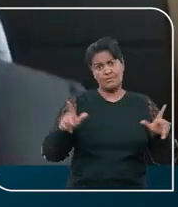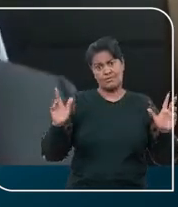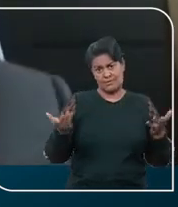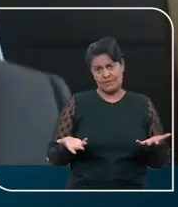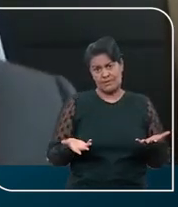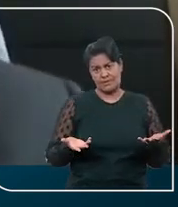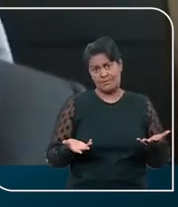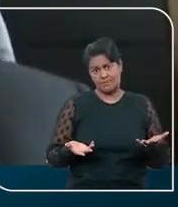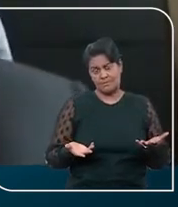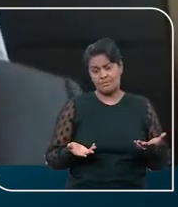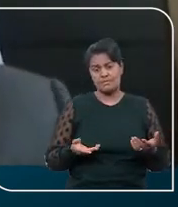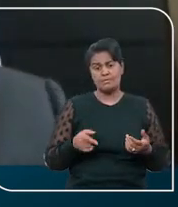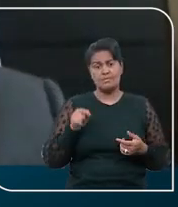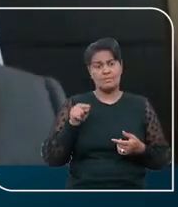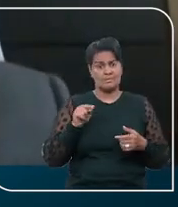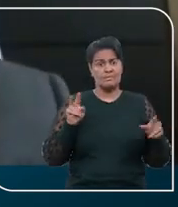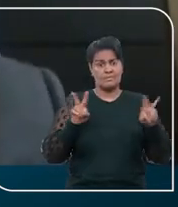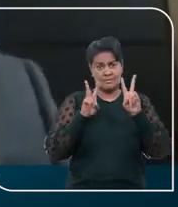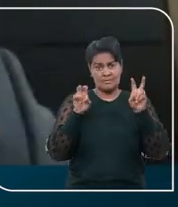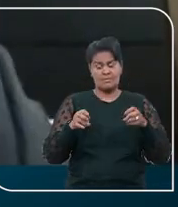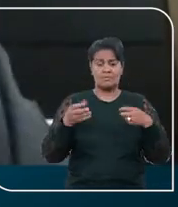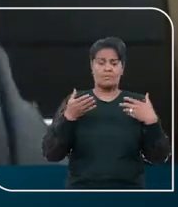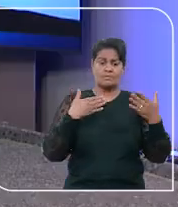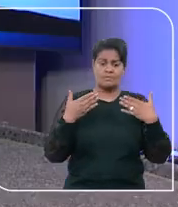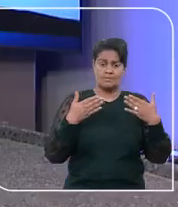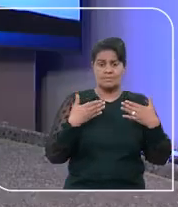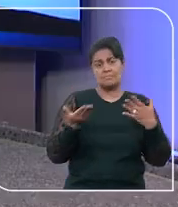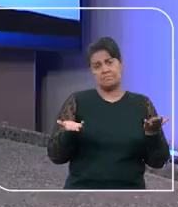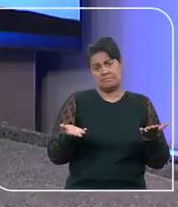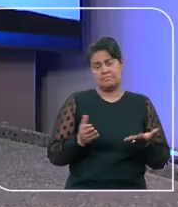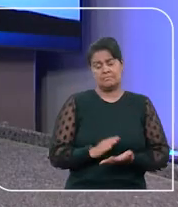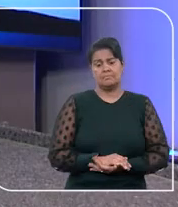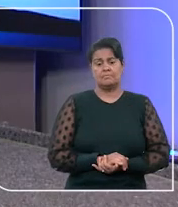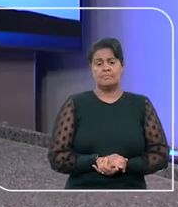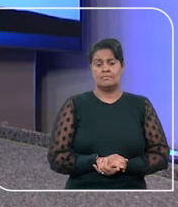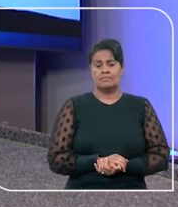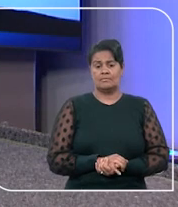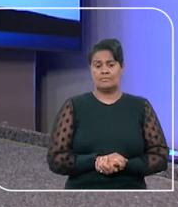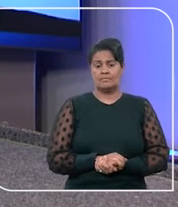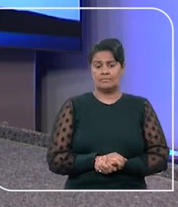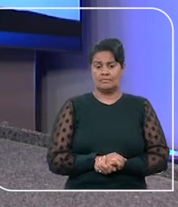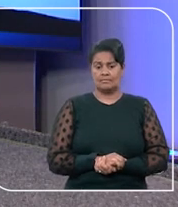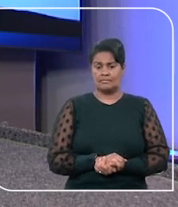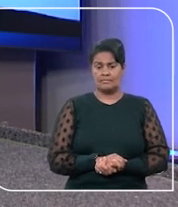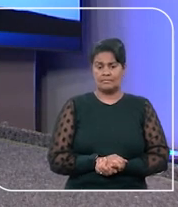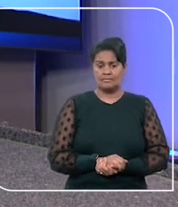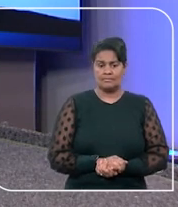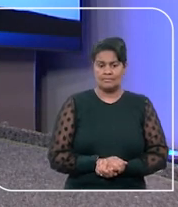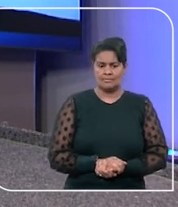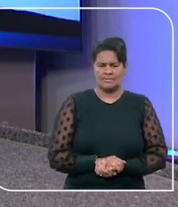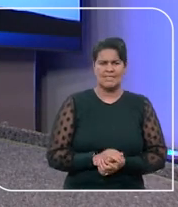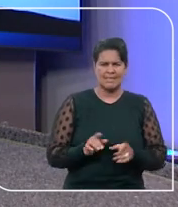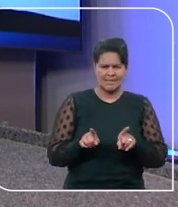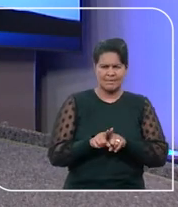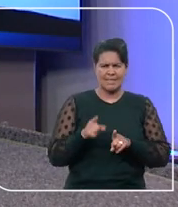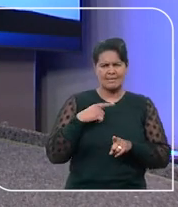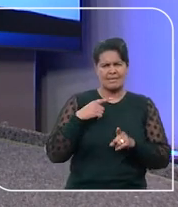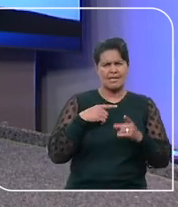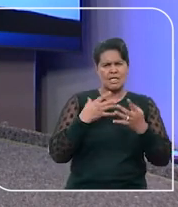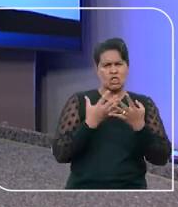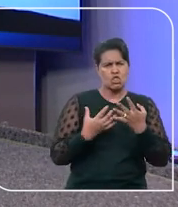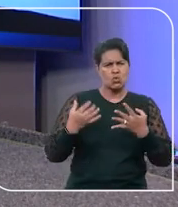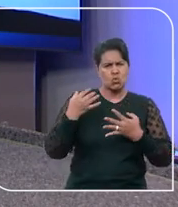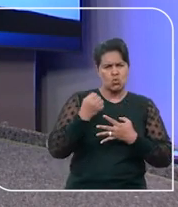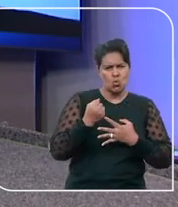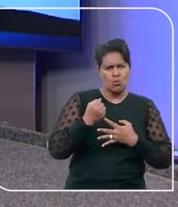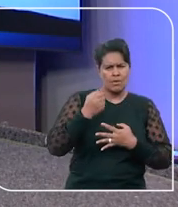passa por essas bases. Uhum. Professor André Resch, inclusive temos uma súmula aqui do STJ falando ainda sobre